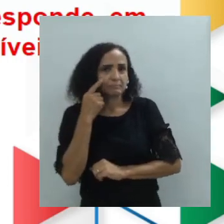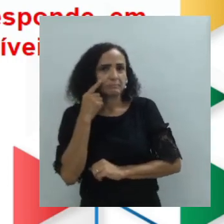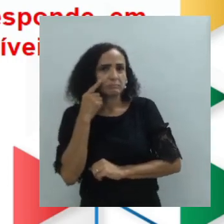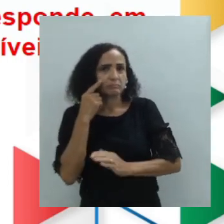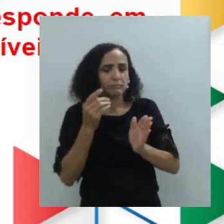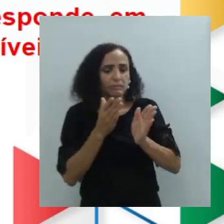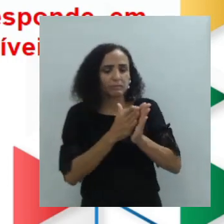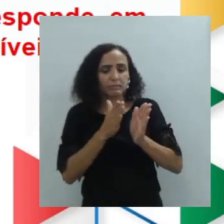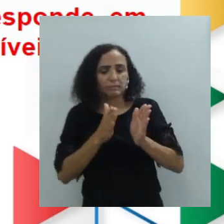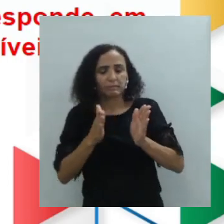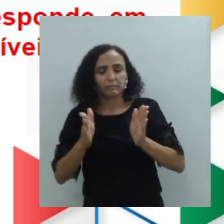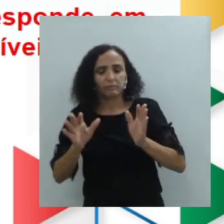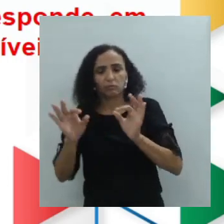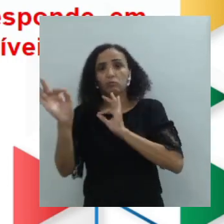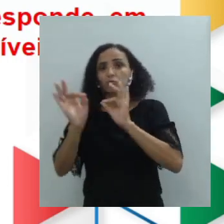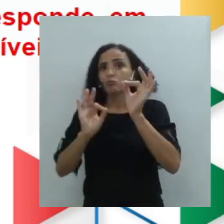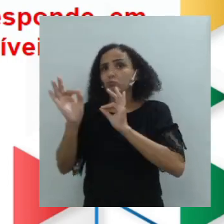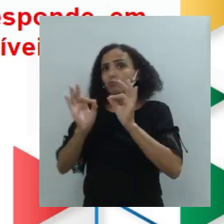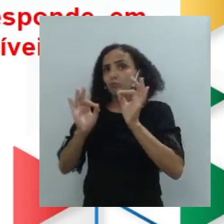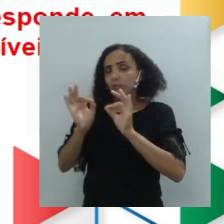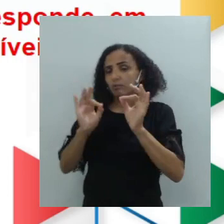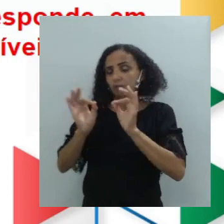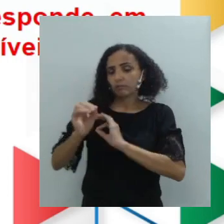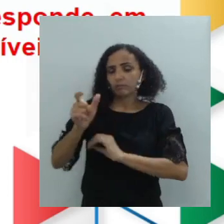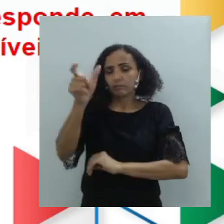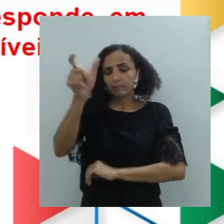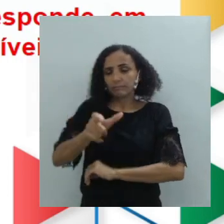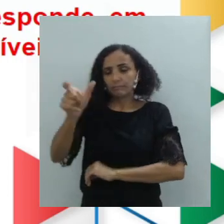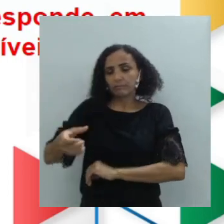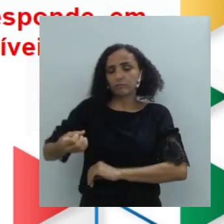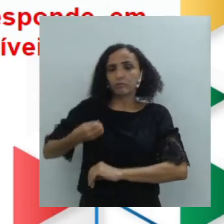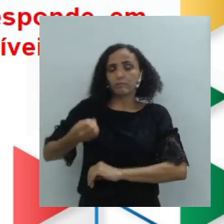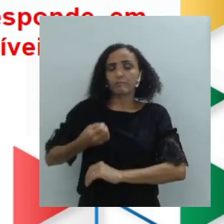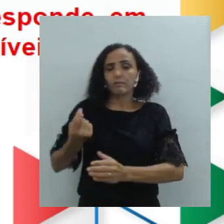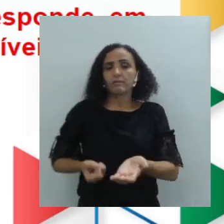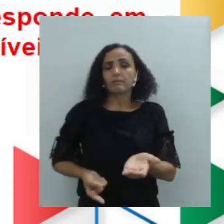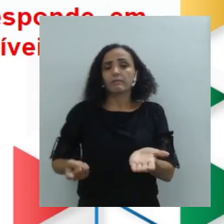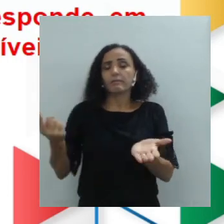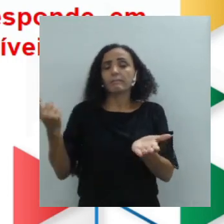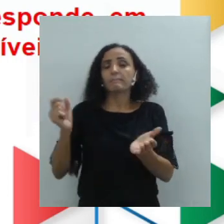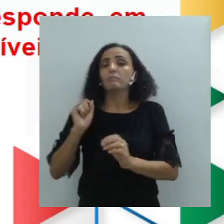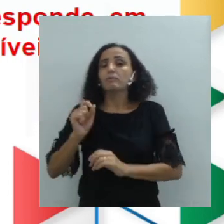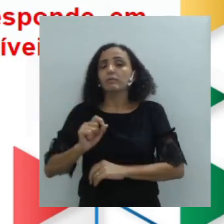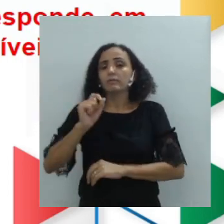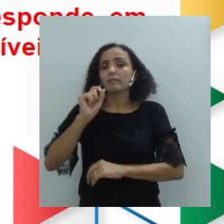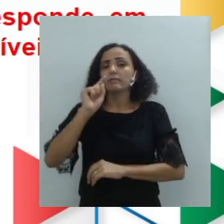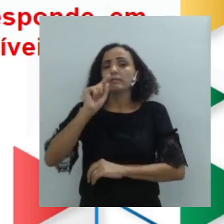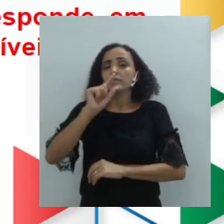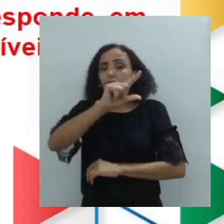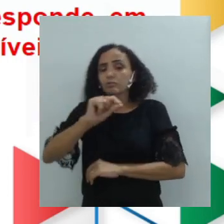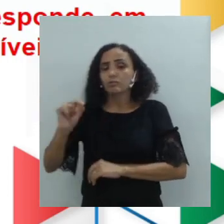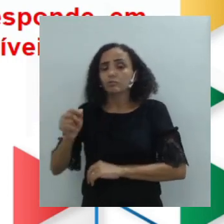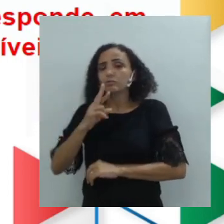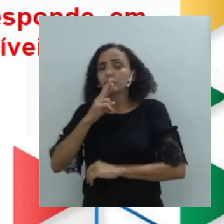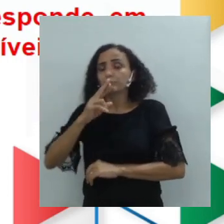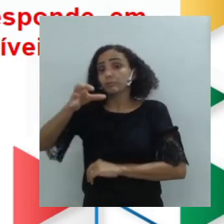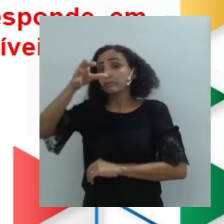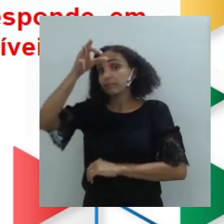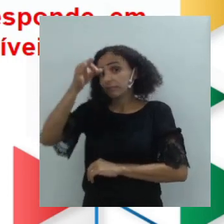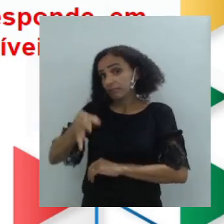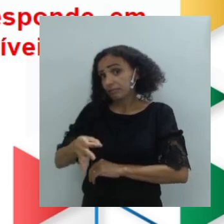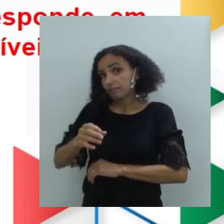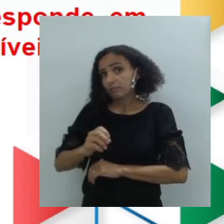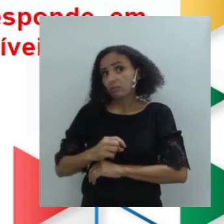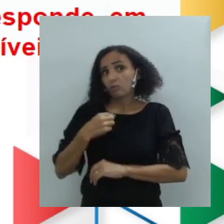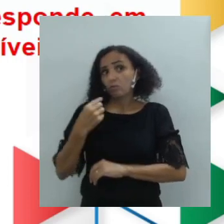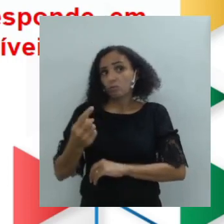Observe a seguir os níveis de organização de ser vivo e marque a alternativa que contém os termos que substituem adequadamente os números